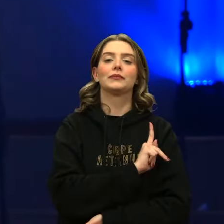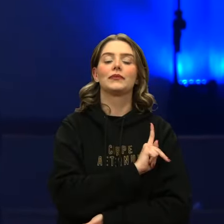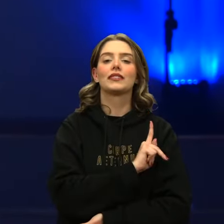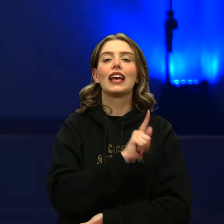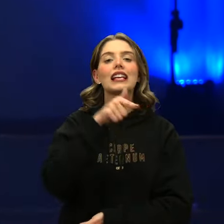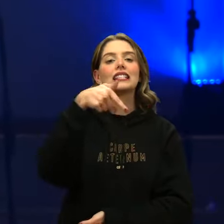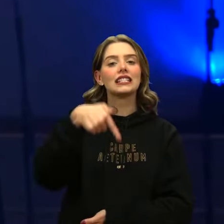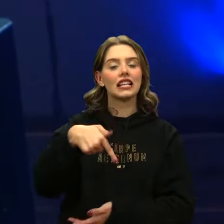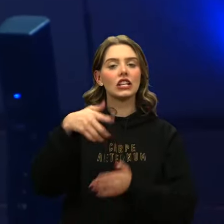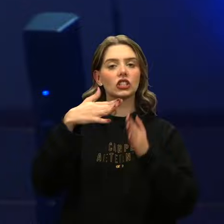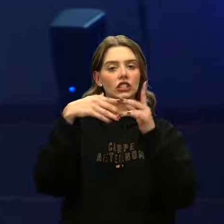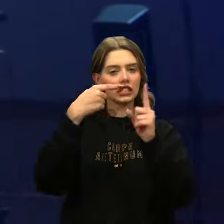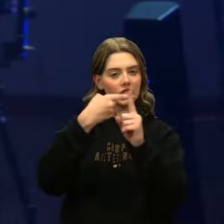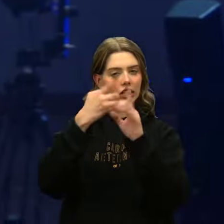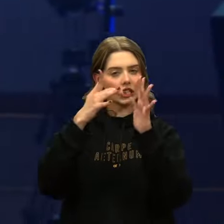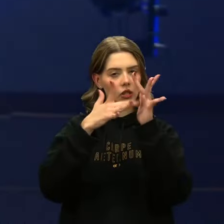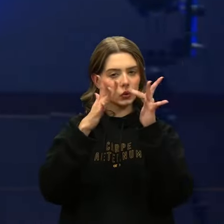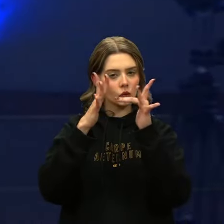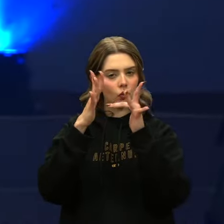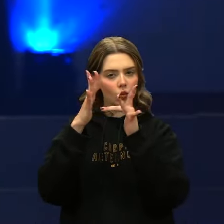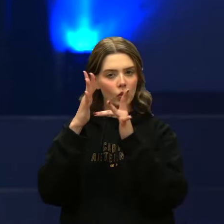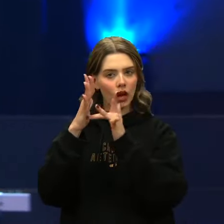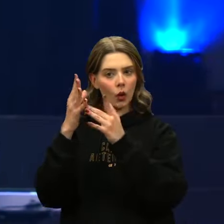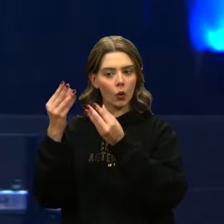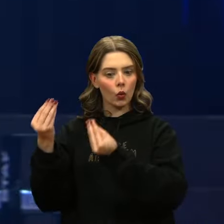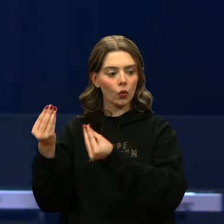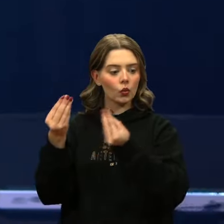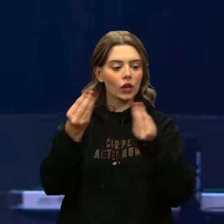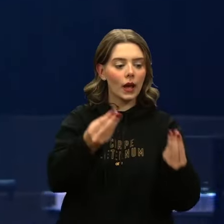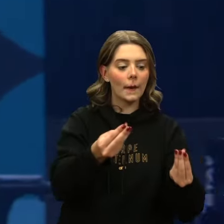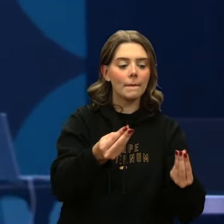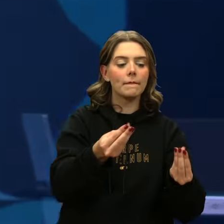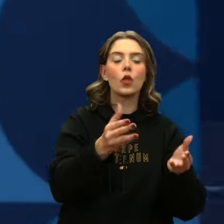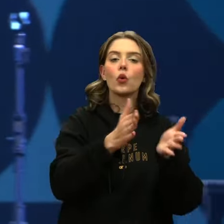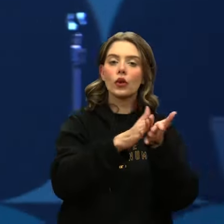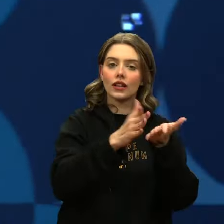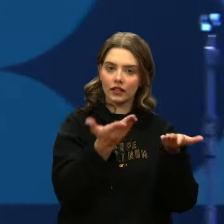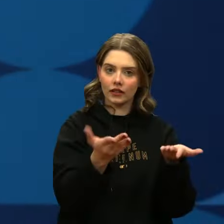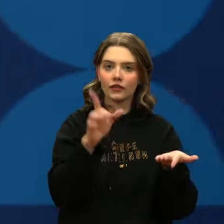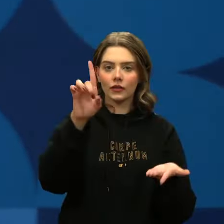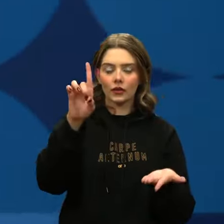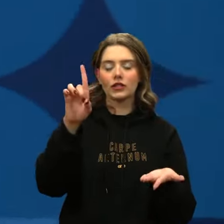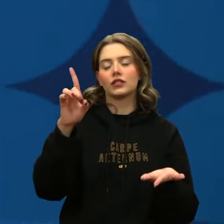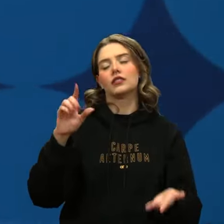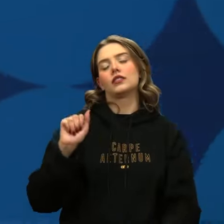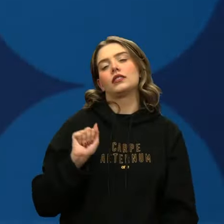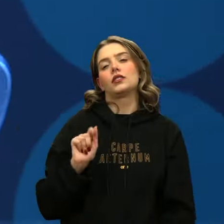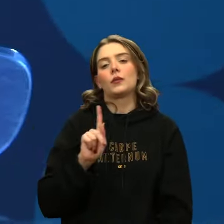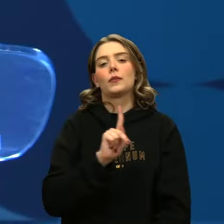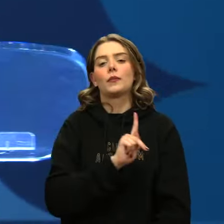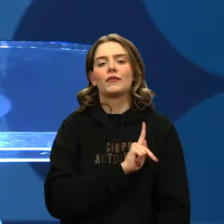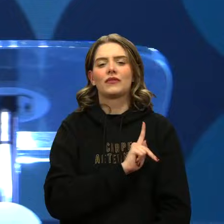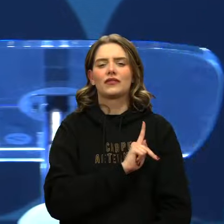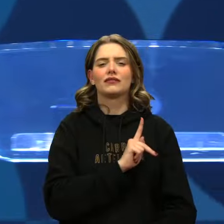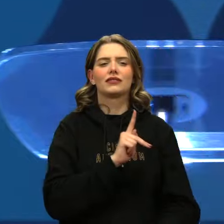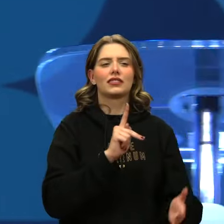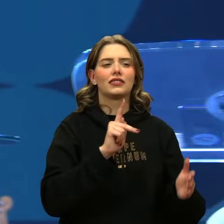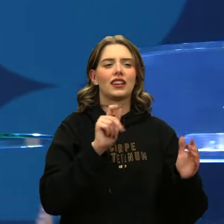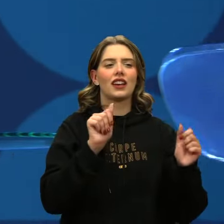para onde Jesus endereçou o livro de Apocalipse. Essas igrejas ficavam na região da Ásia